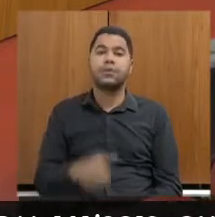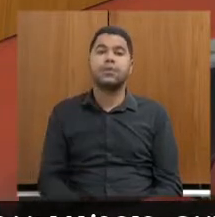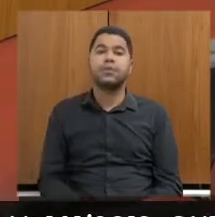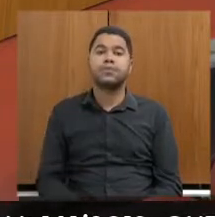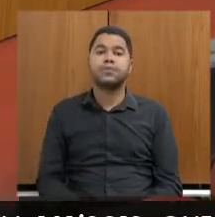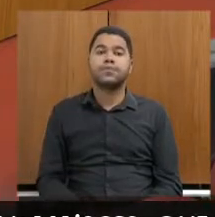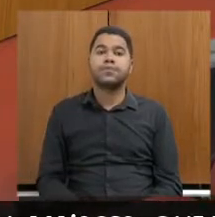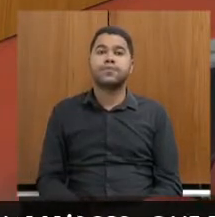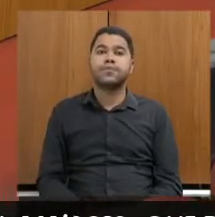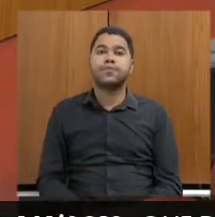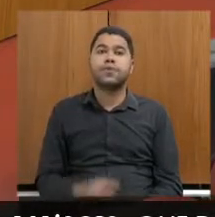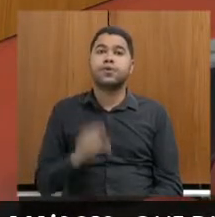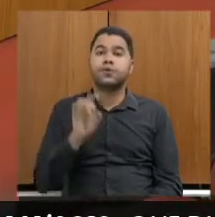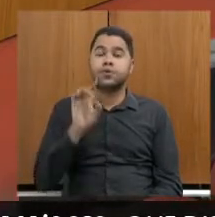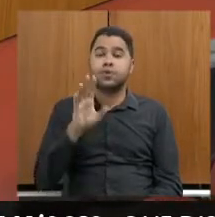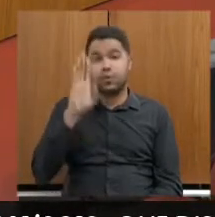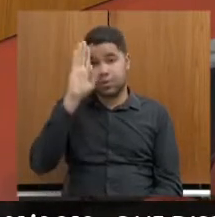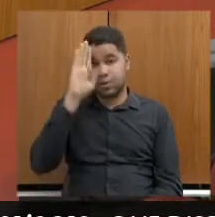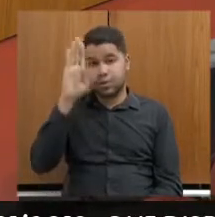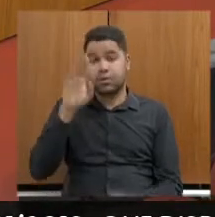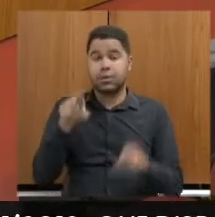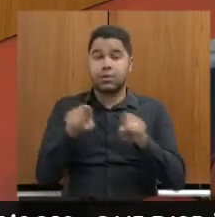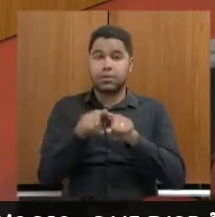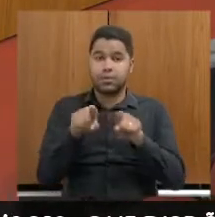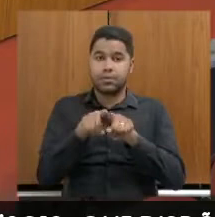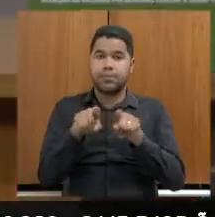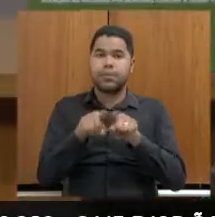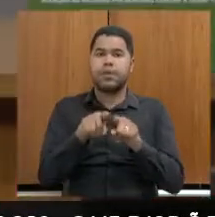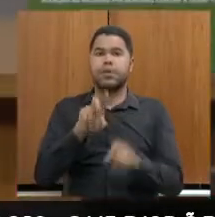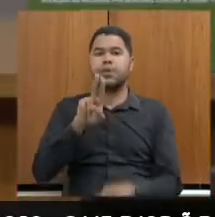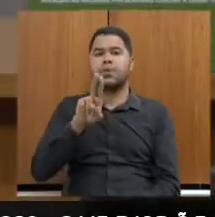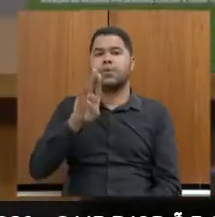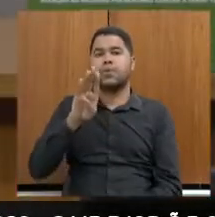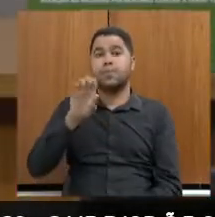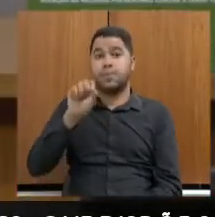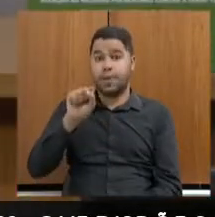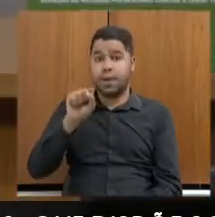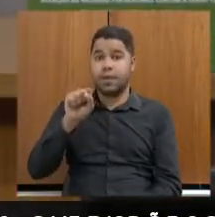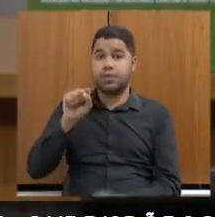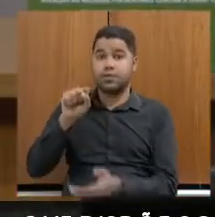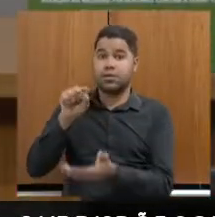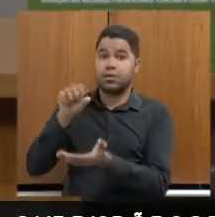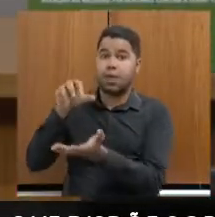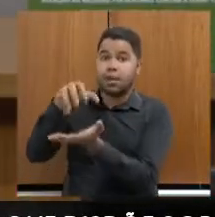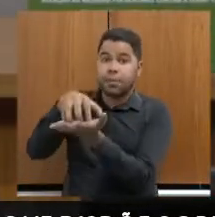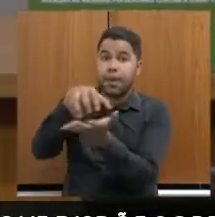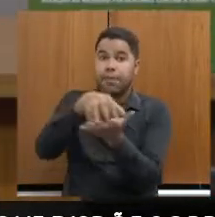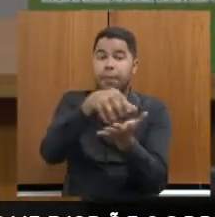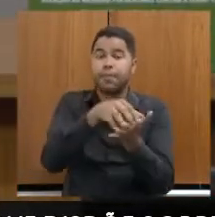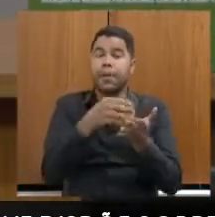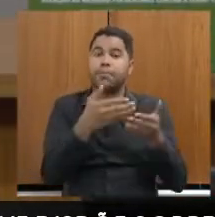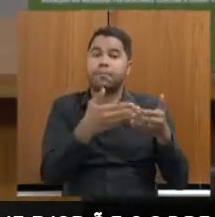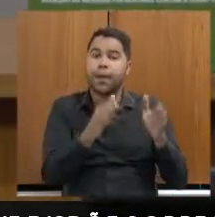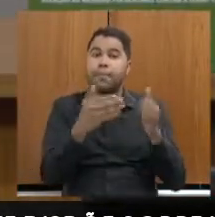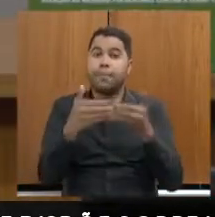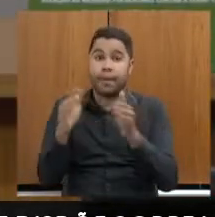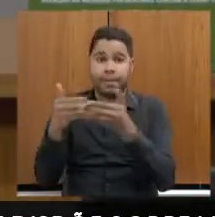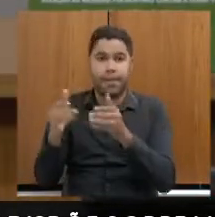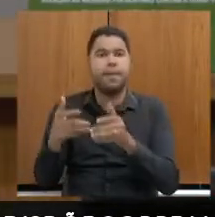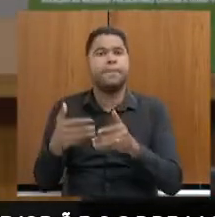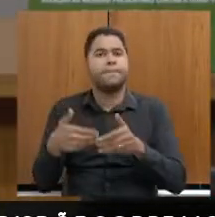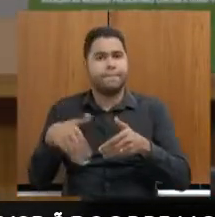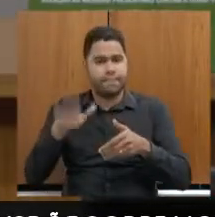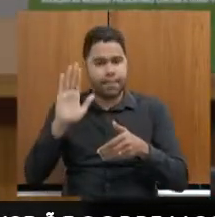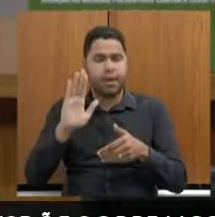casamento só das suas considerações queria destacar também que a lenda das UBS sair que nós estamos entregando a gente precisa ampliar né mas o b s